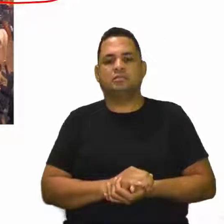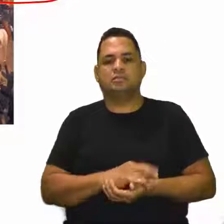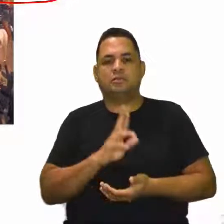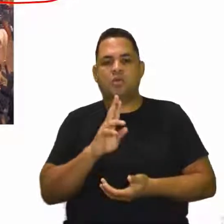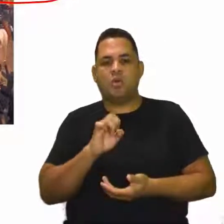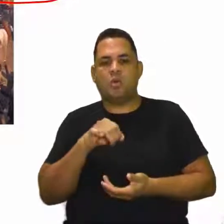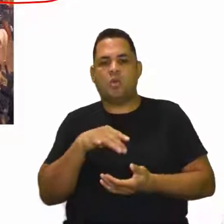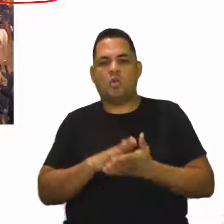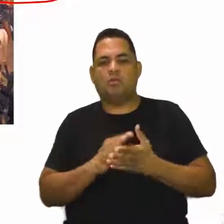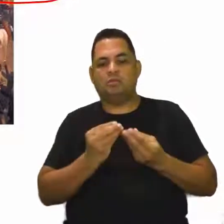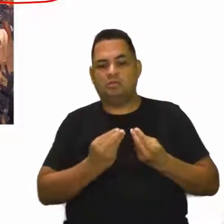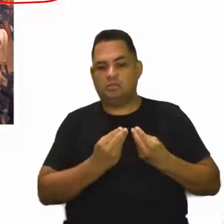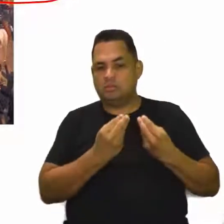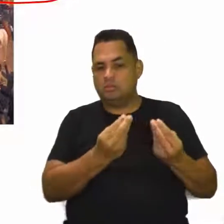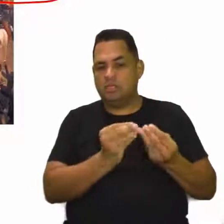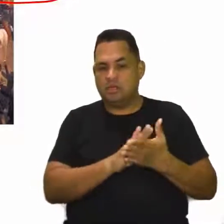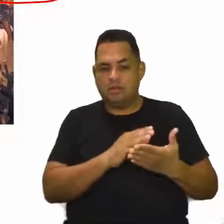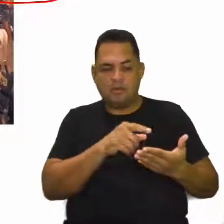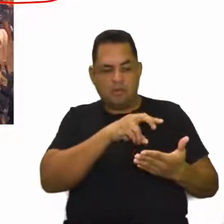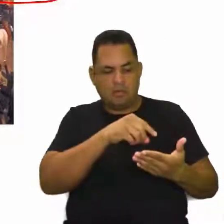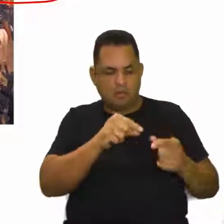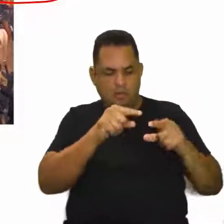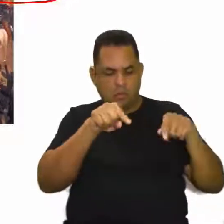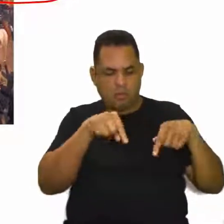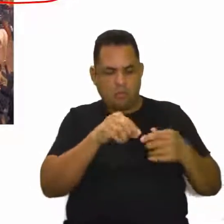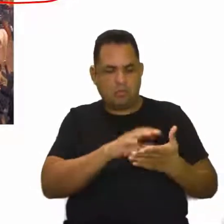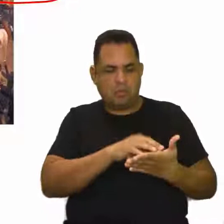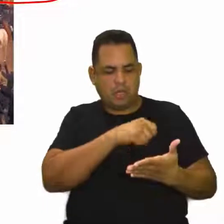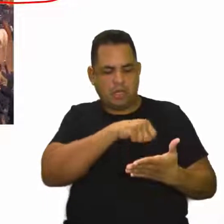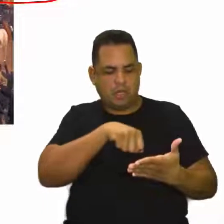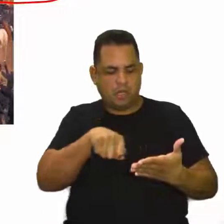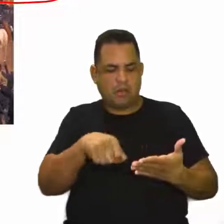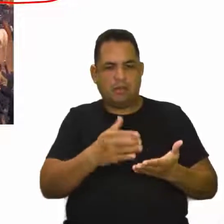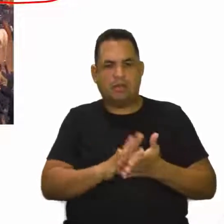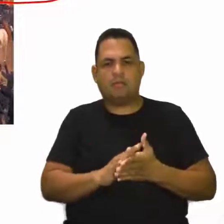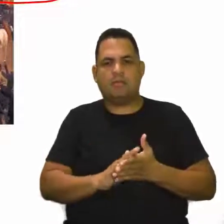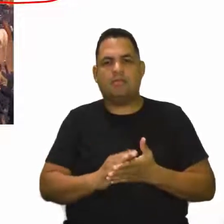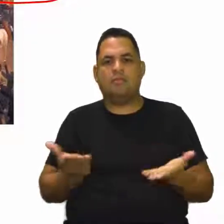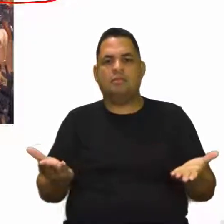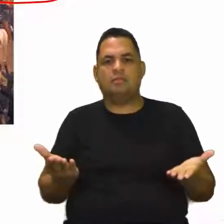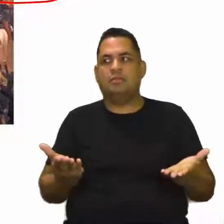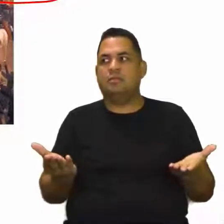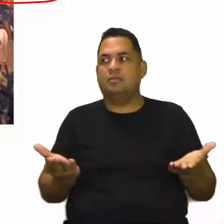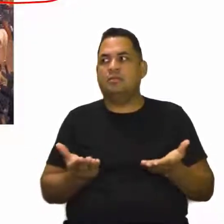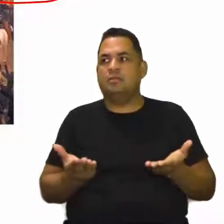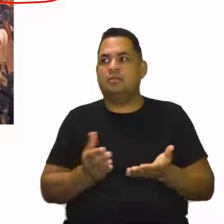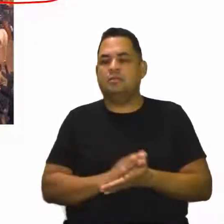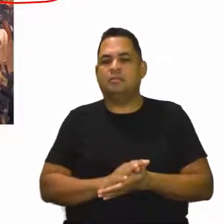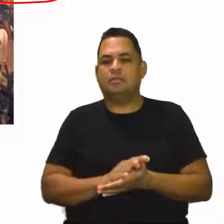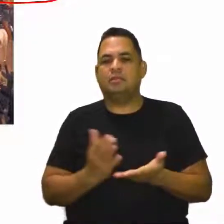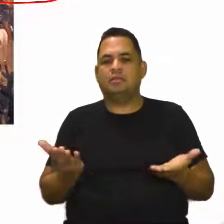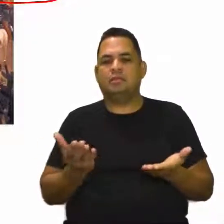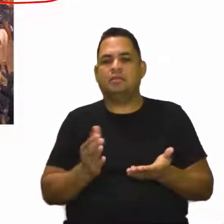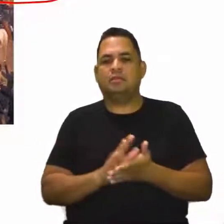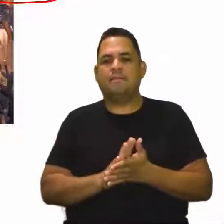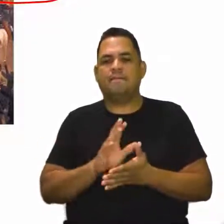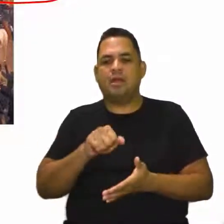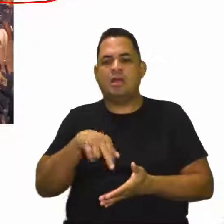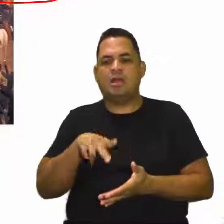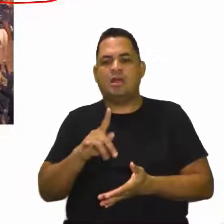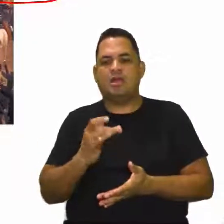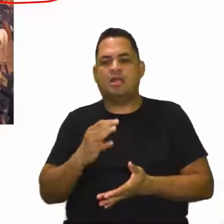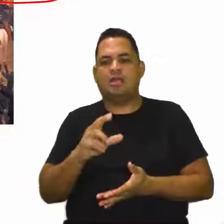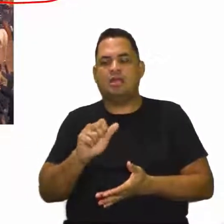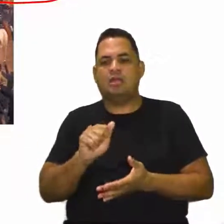leva o bilhete para a Marinha, cara. Eu não sei se vocês observaram, mas recentemente no governo federal, a Marinha chamou o governo